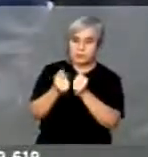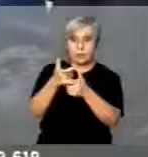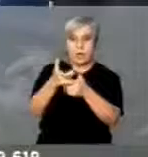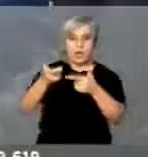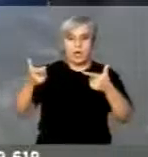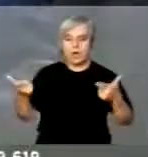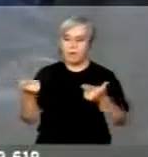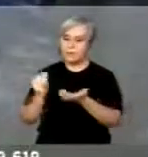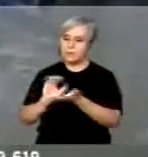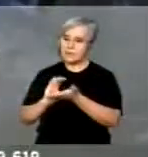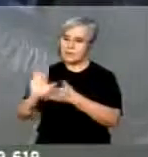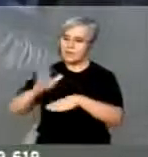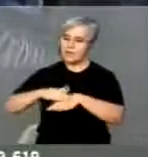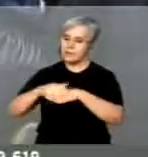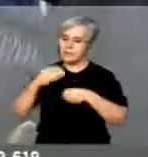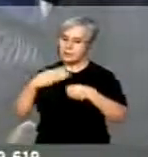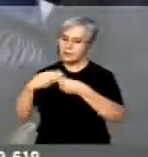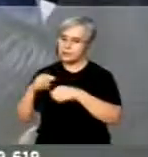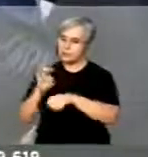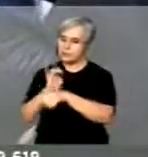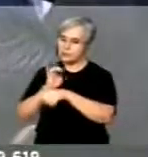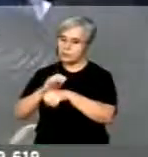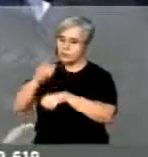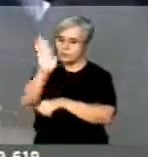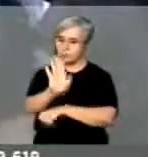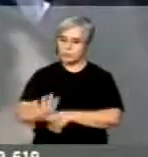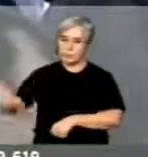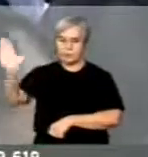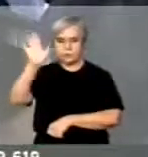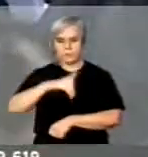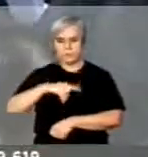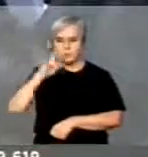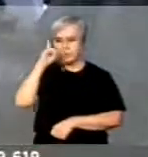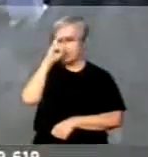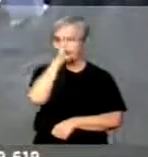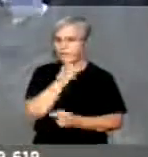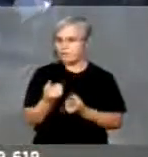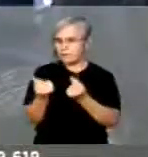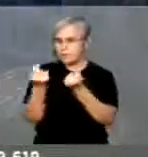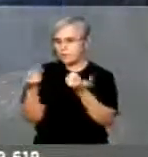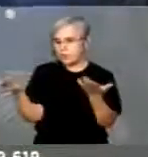ampliação das receitas dos municípios e dos estados que vivem em dificuldade nesse momento.